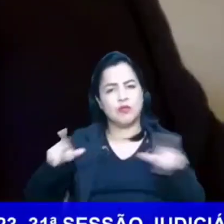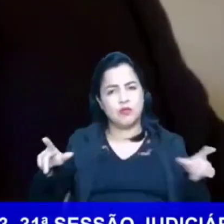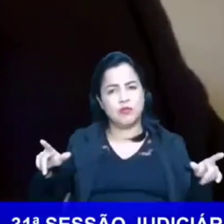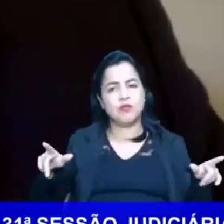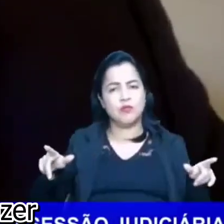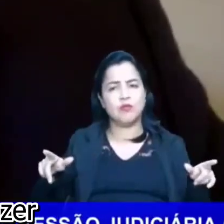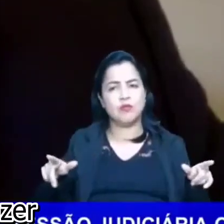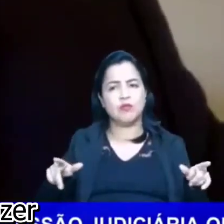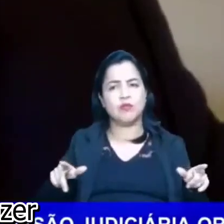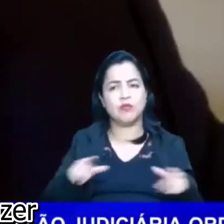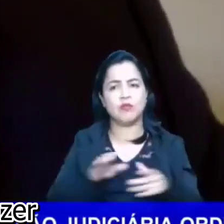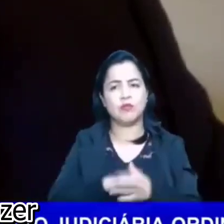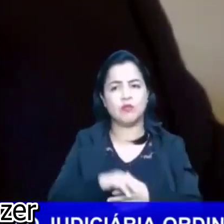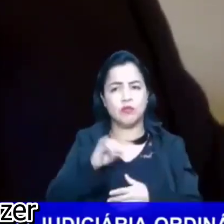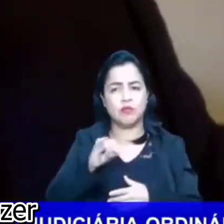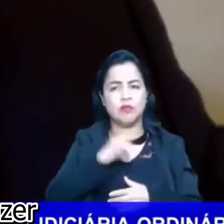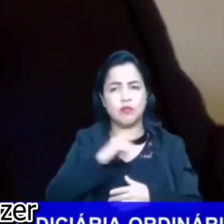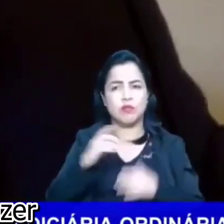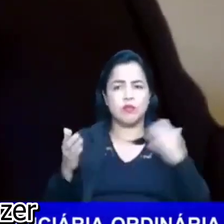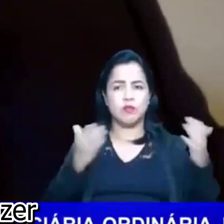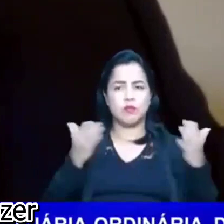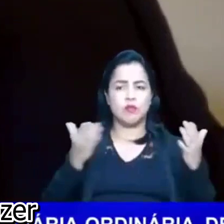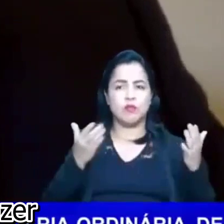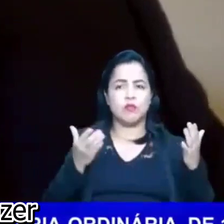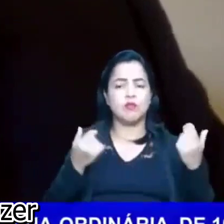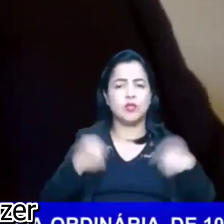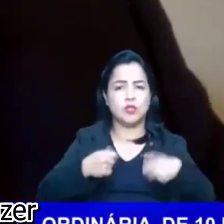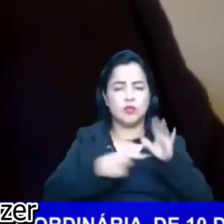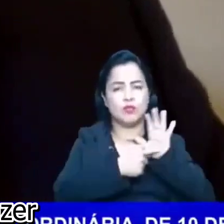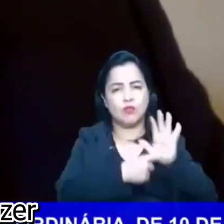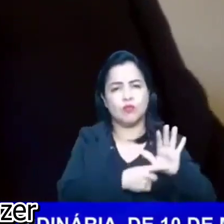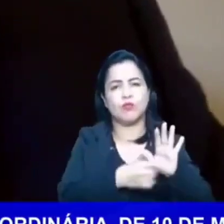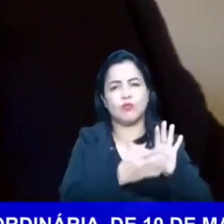né? Então, se tem que comparar, tem que trazer